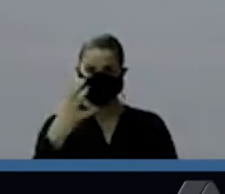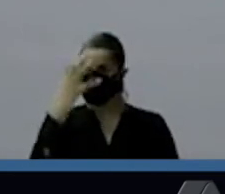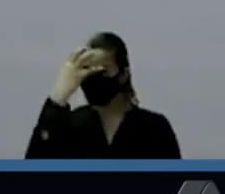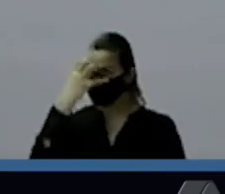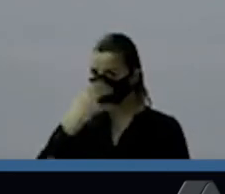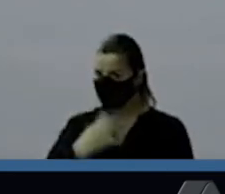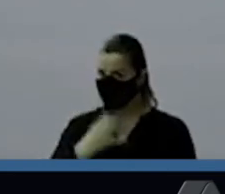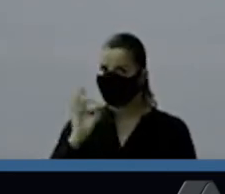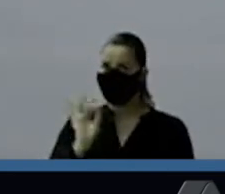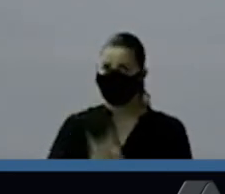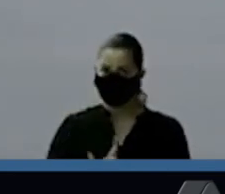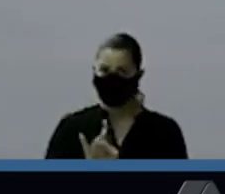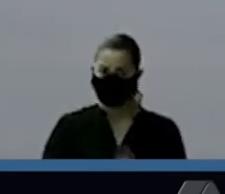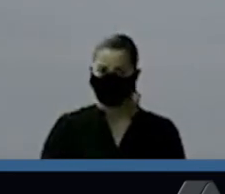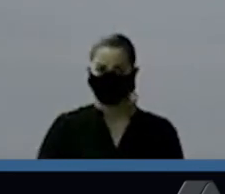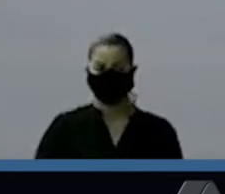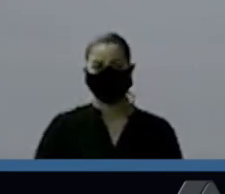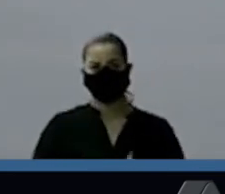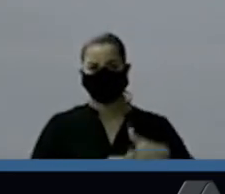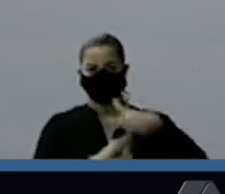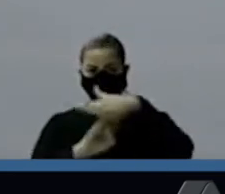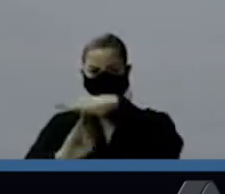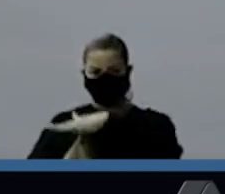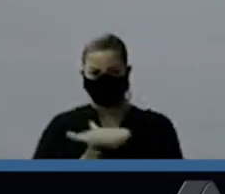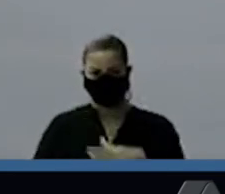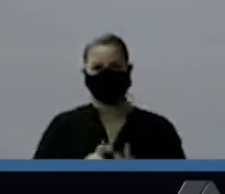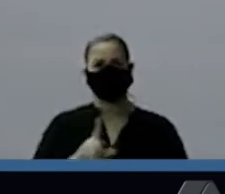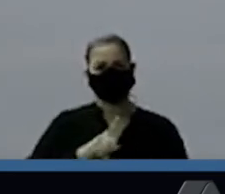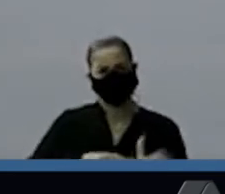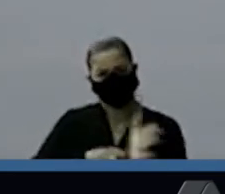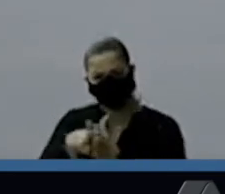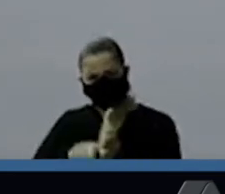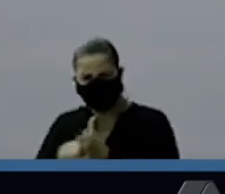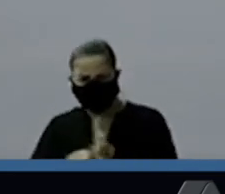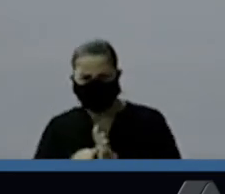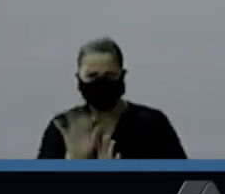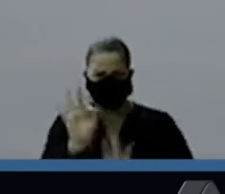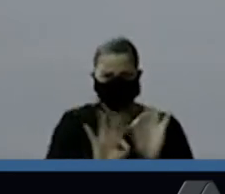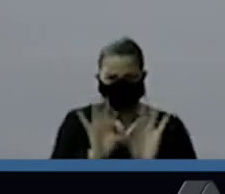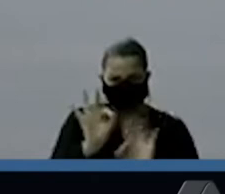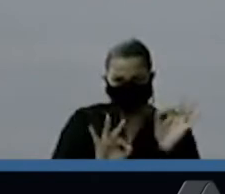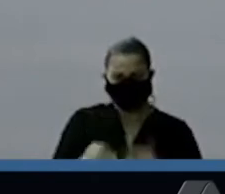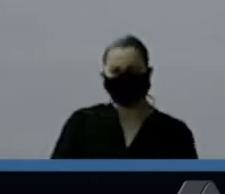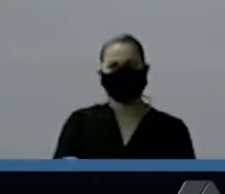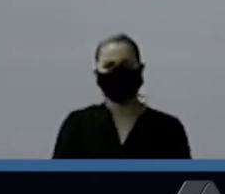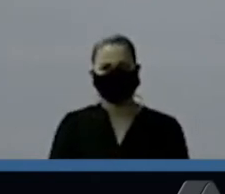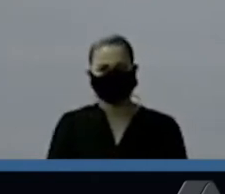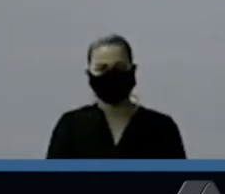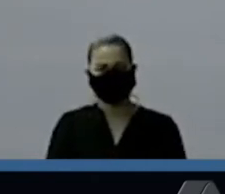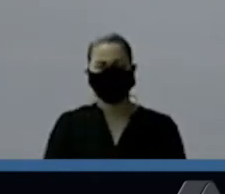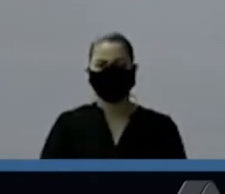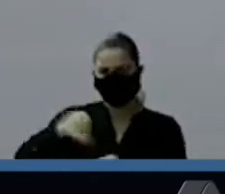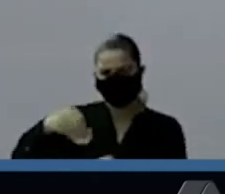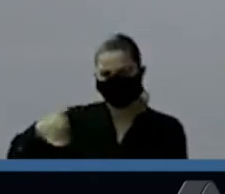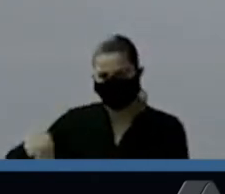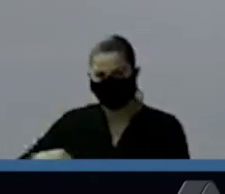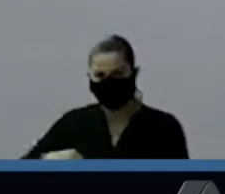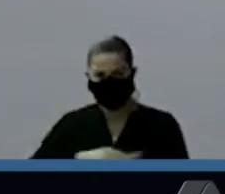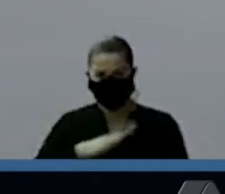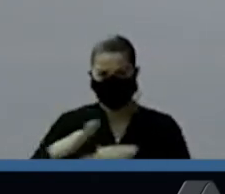tão sérias como as que estão fazendo aqui o segmento aqui no Brasil, que elas possam ser